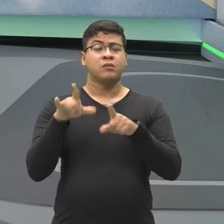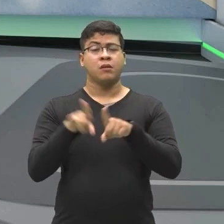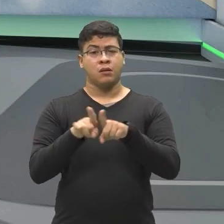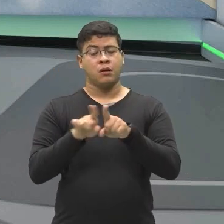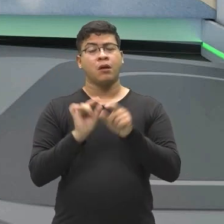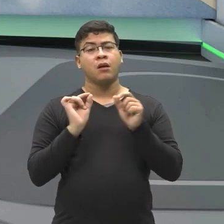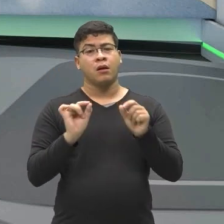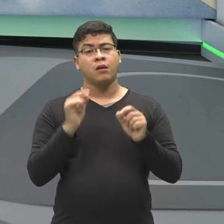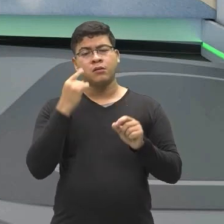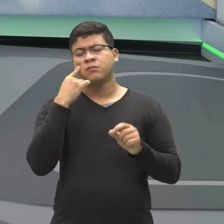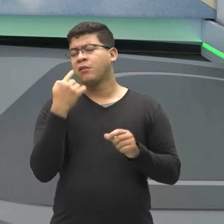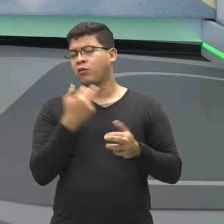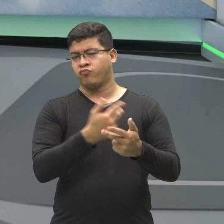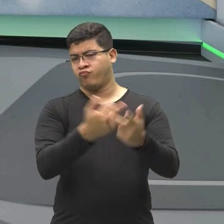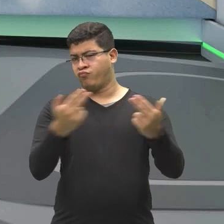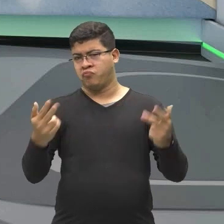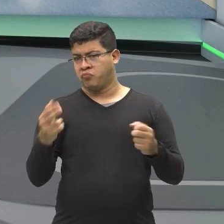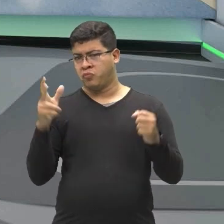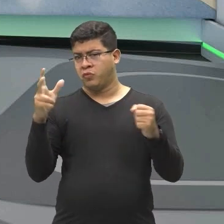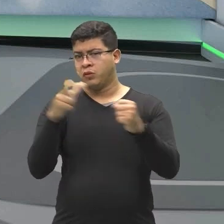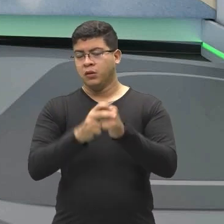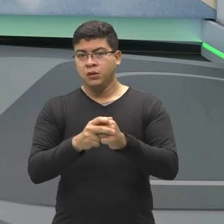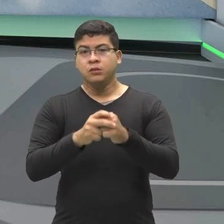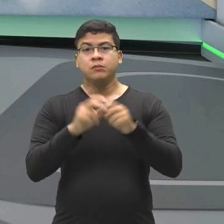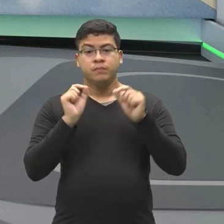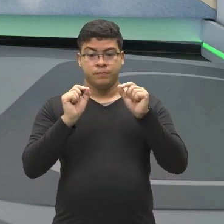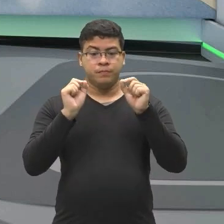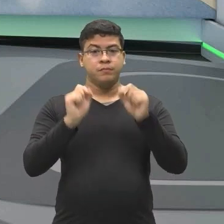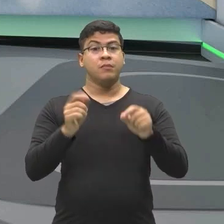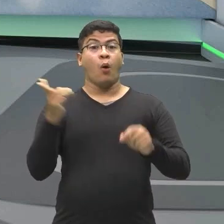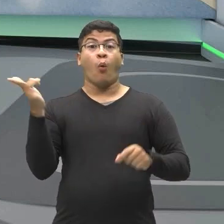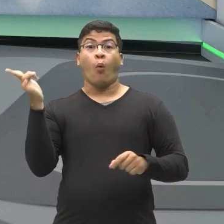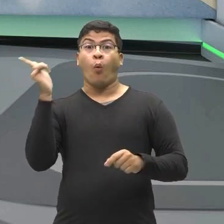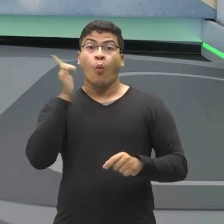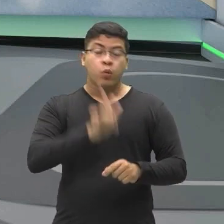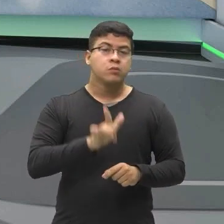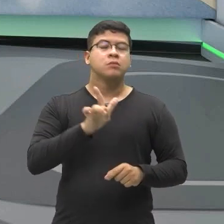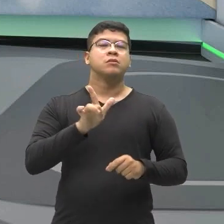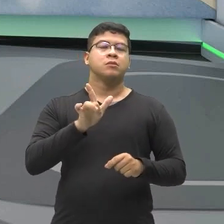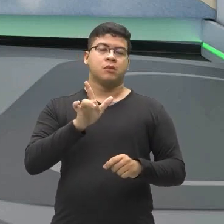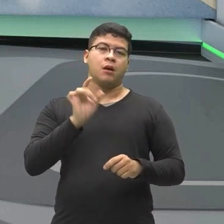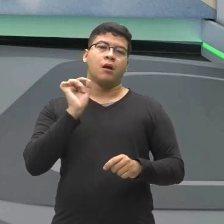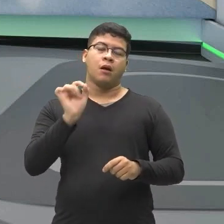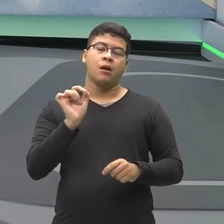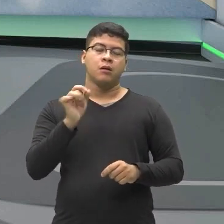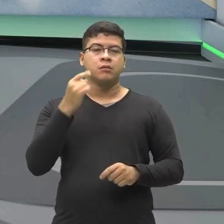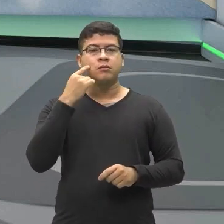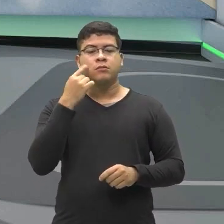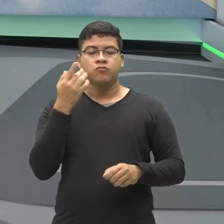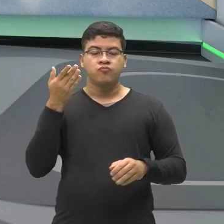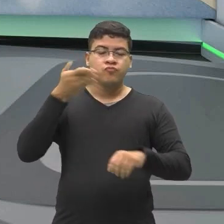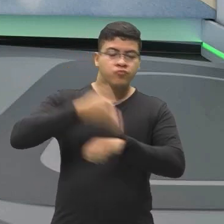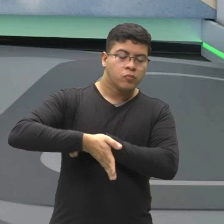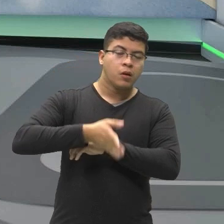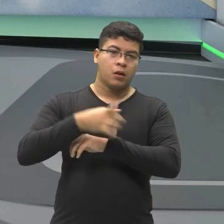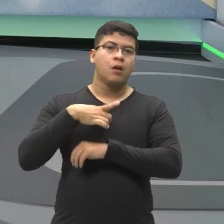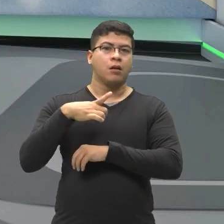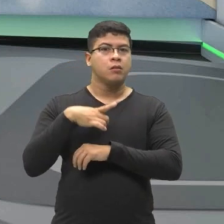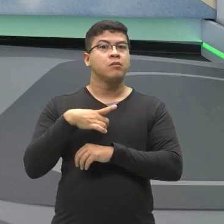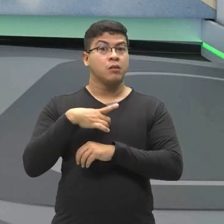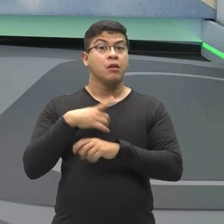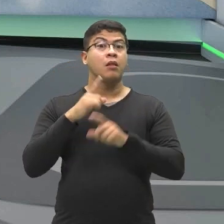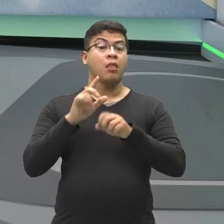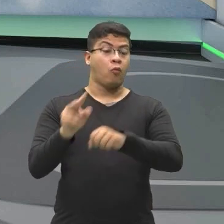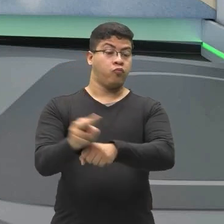esse protozoário, esse fungo, esse vírus consegue ter acesso ao nosso organismo, a gente tem mecanismo de defesa,